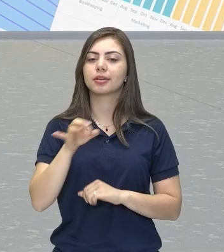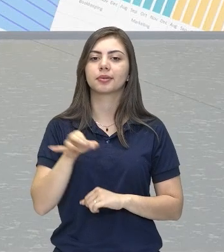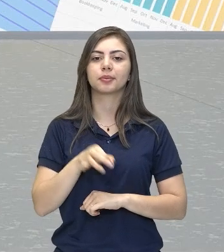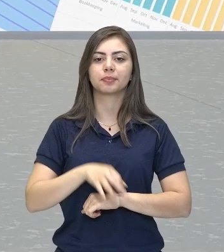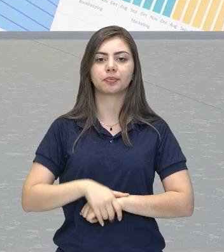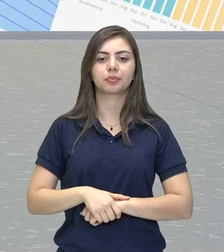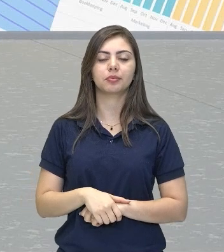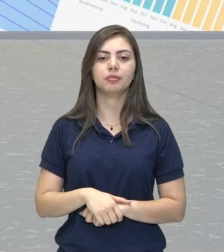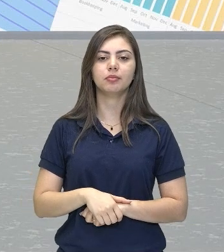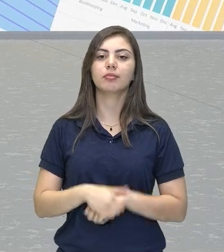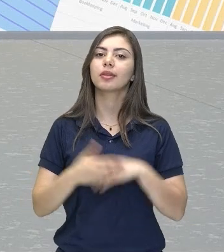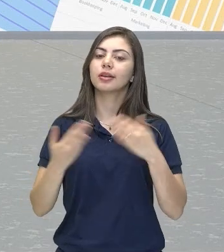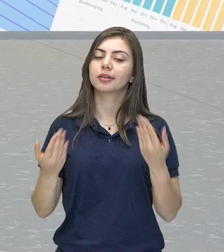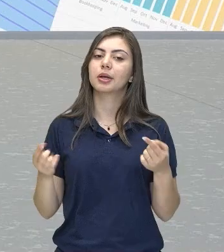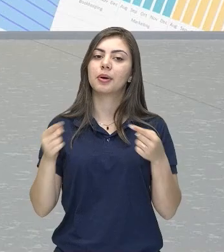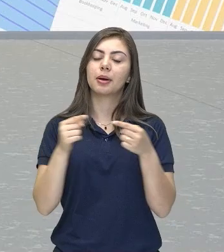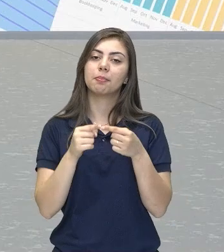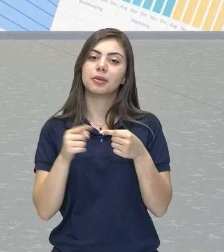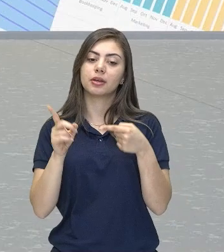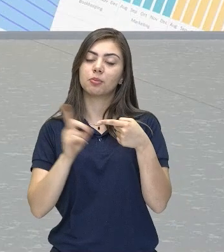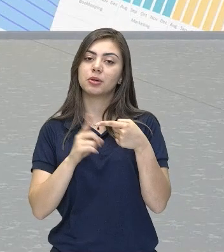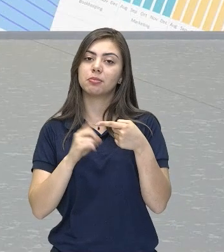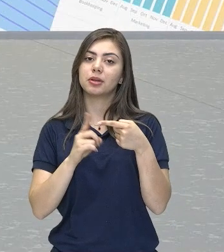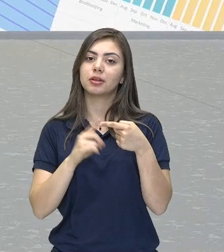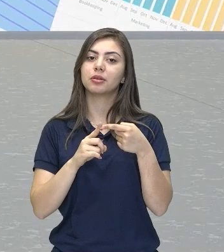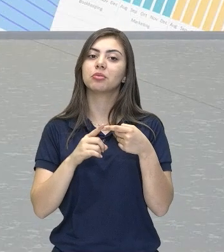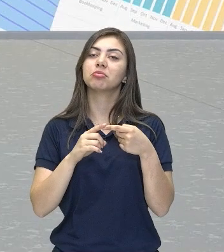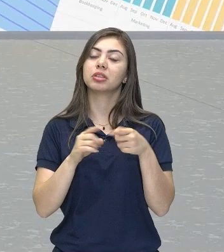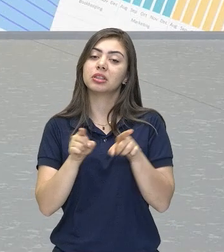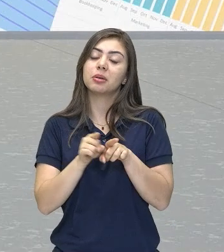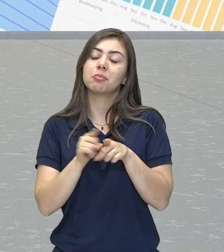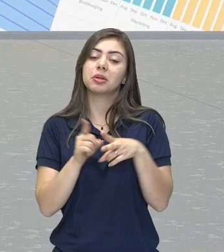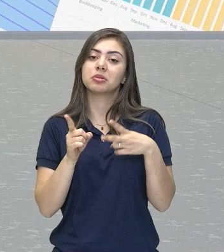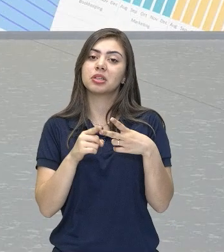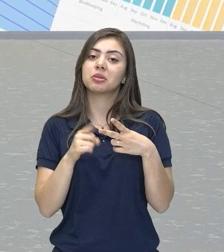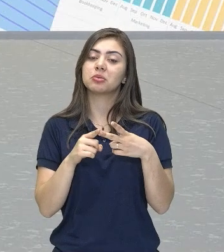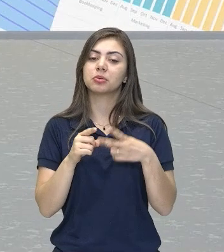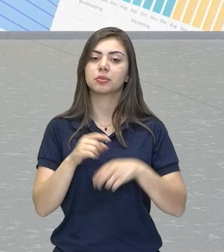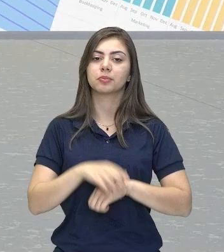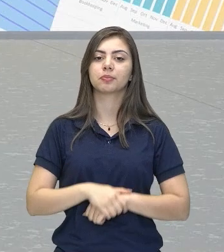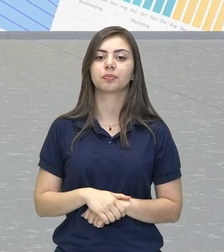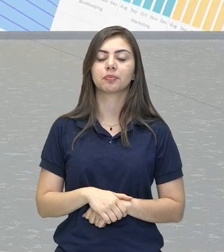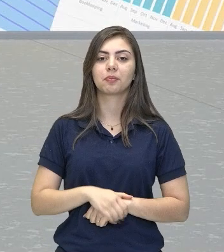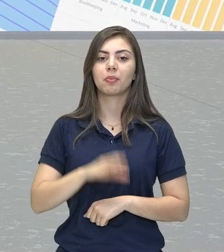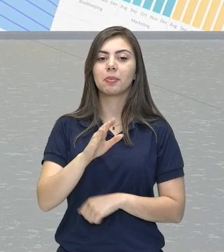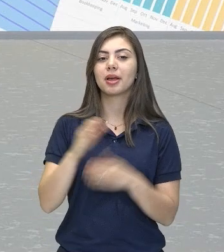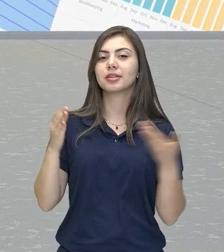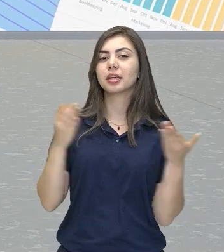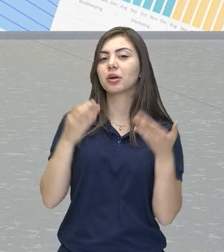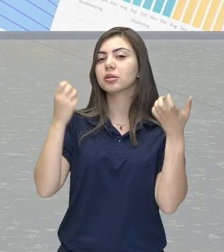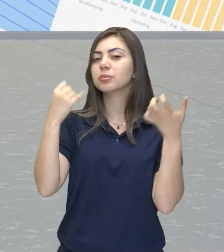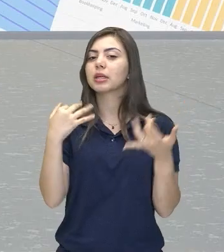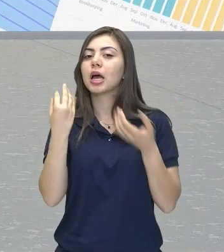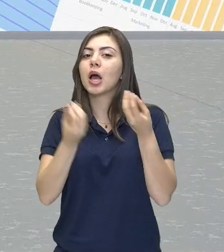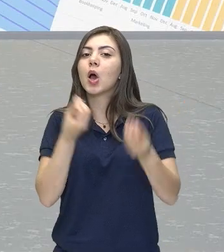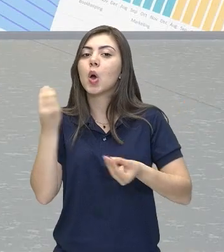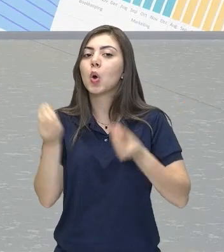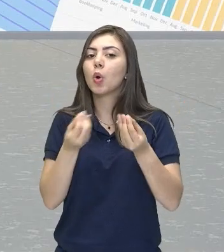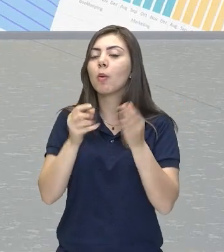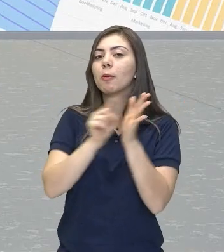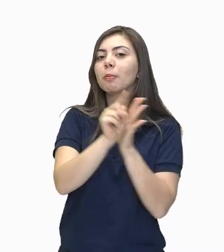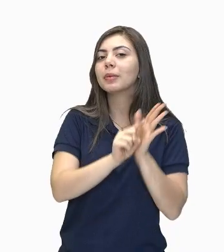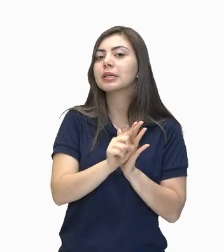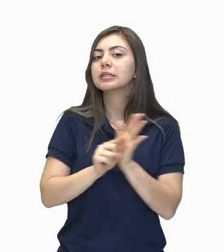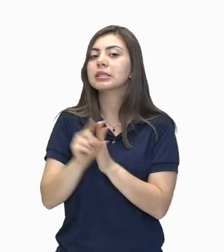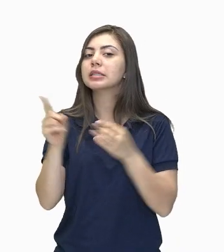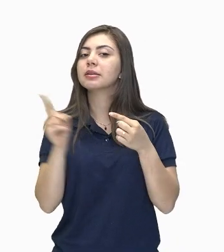de forma censitária, tá? Uma vez, então, que a gente já sabe a diferença, vamos, então, verificar como é que funciona, então, a pesquisa amostral.